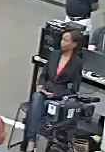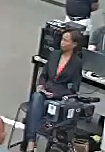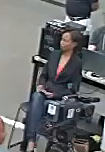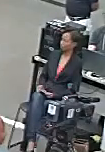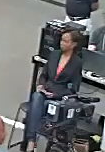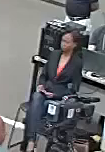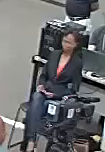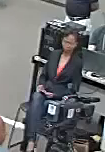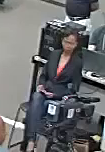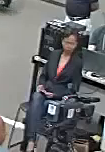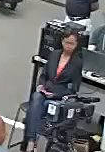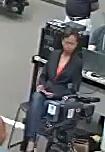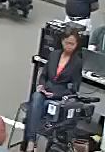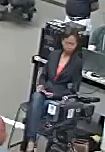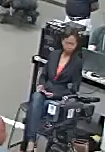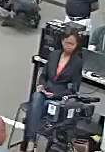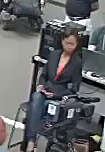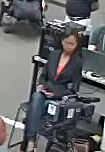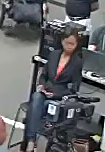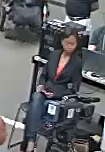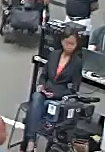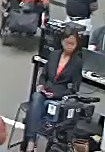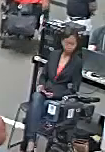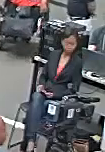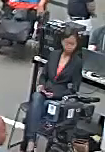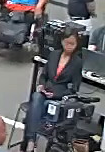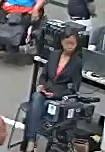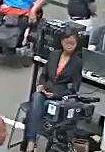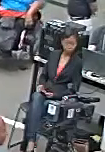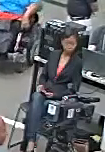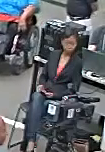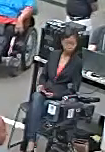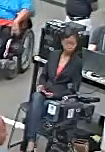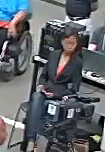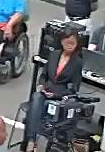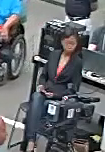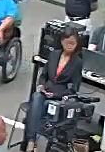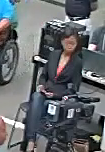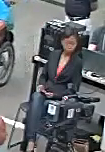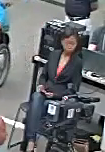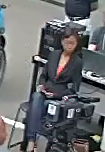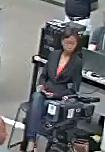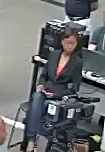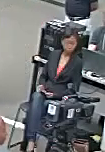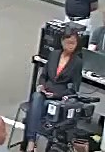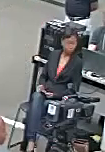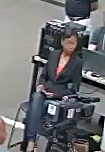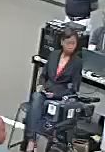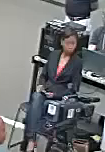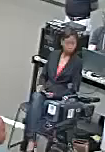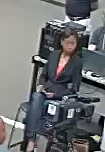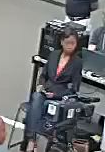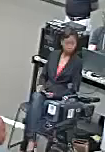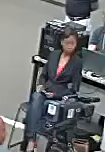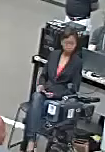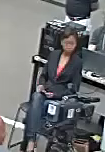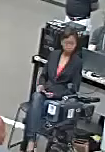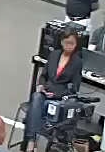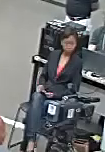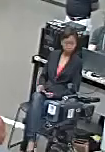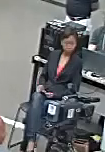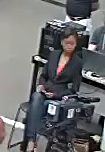o que que eu falei e rasguei o papel Enviei na boca dele falei então o senhor fica com dinheiro porque senhor foi comprado entendeu que que acontece